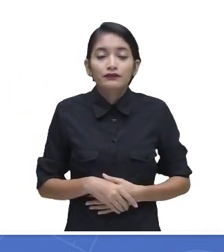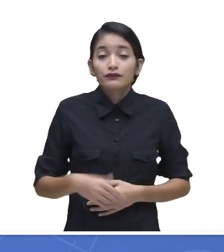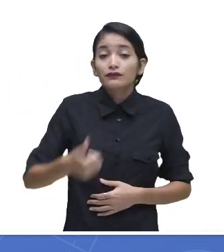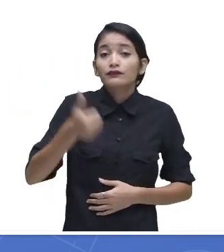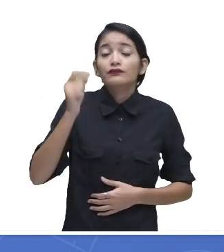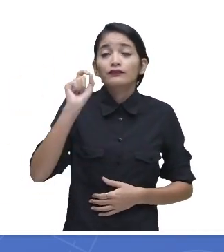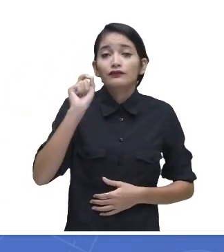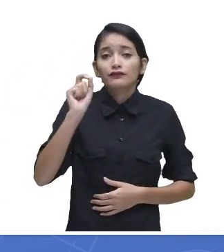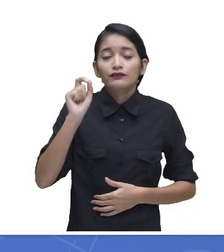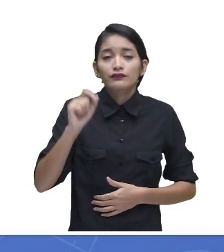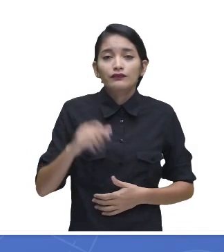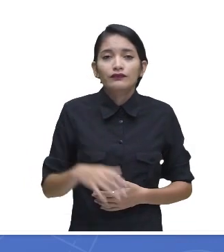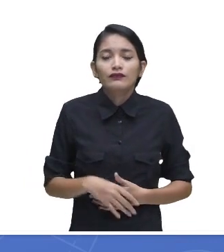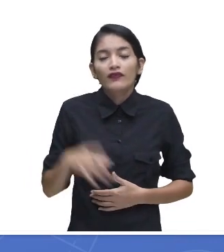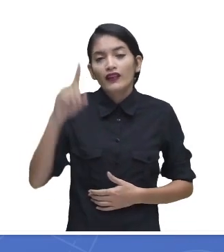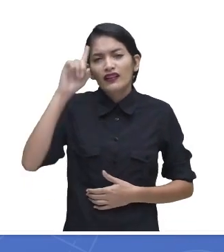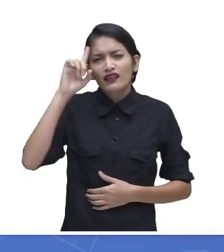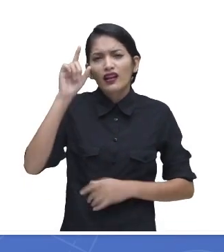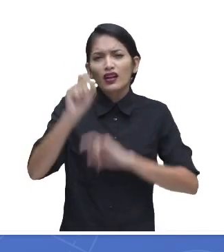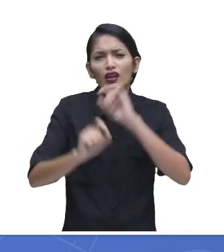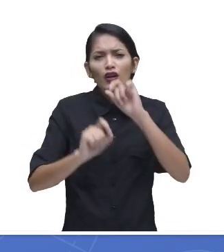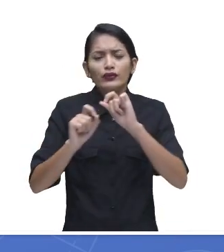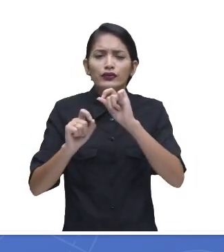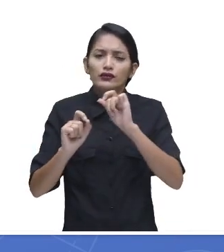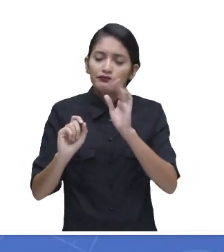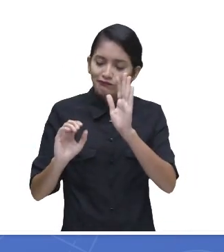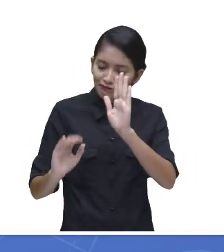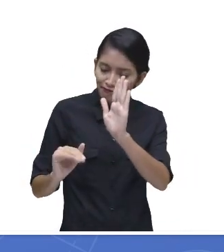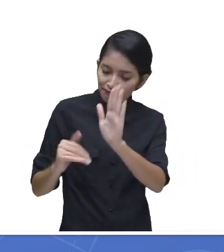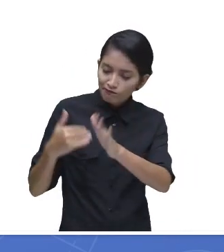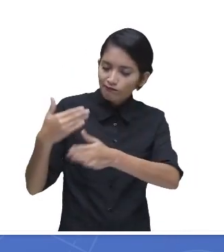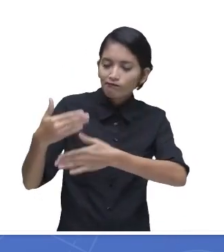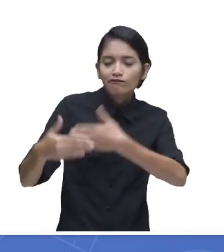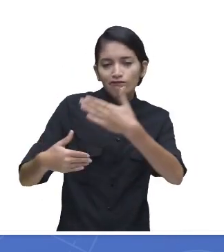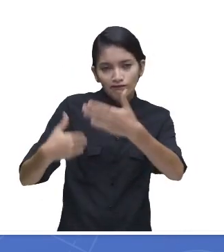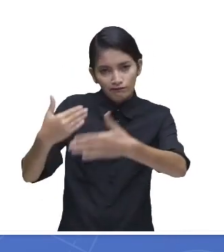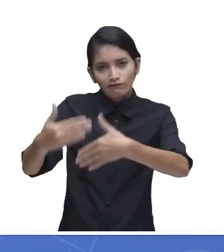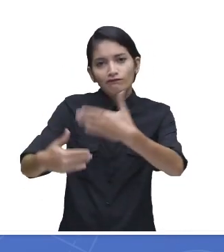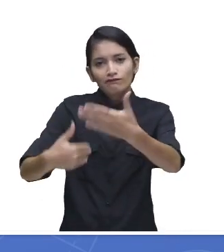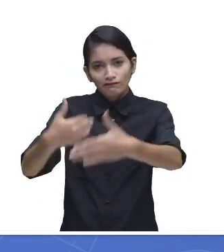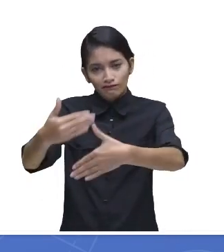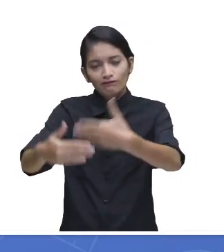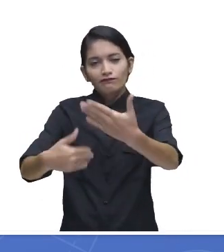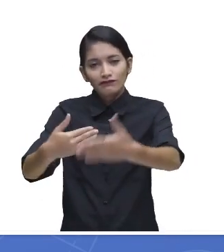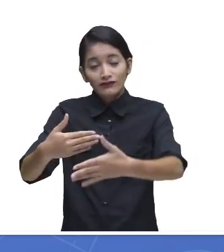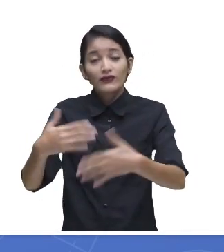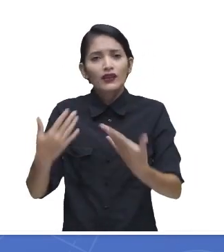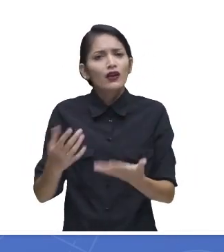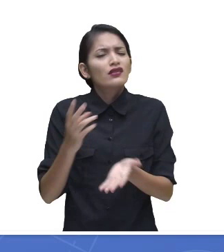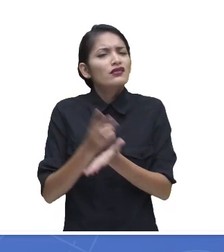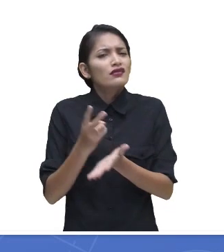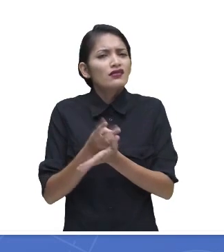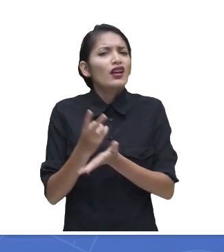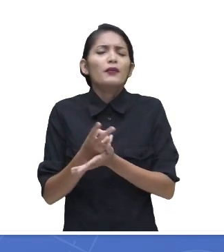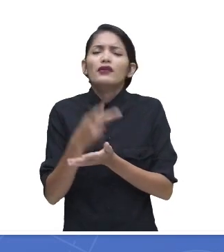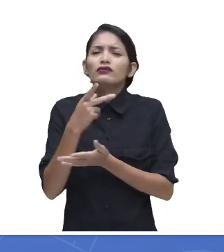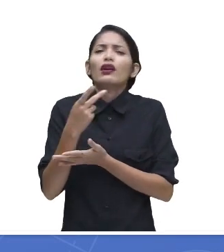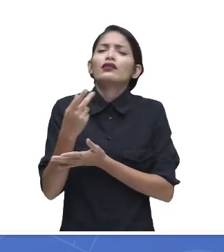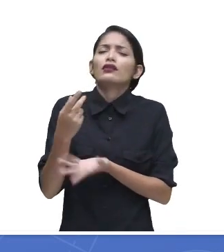Primeiro, a ideia de progresso. Progresso. Então, toda vez que se fala de